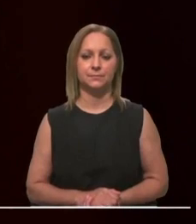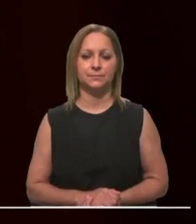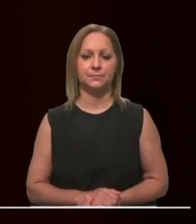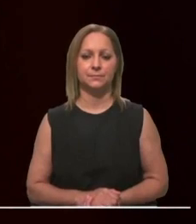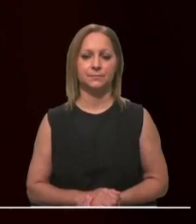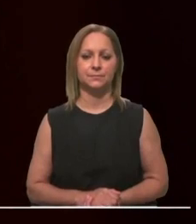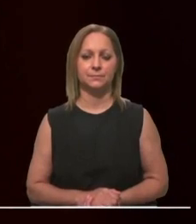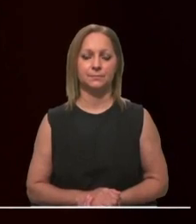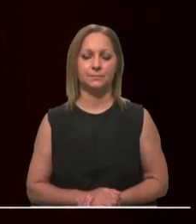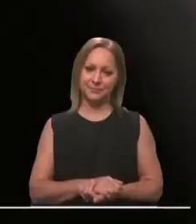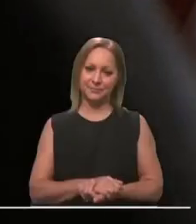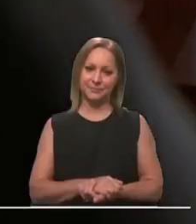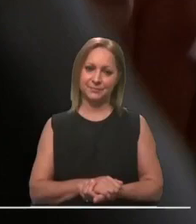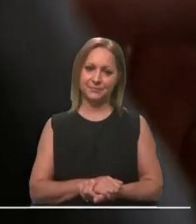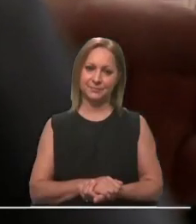Ela não queria brincar comigo.